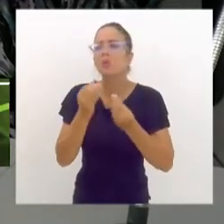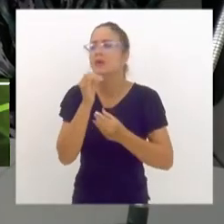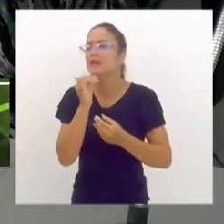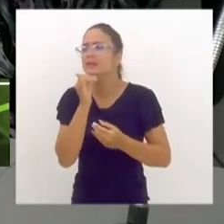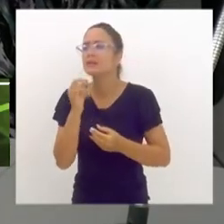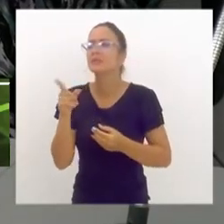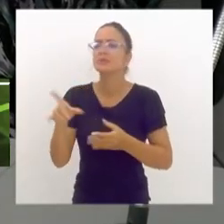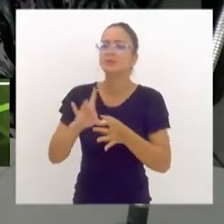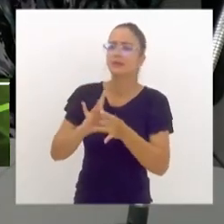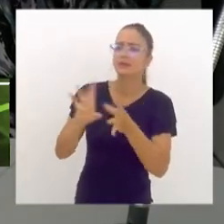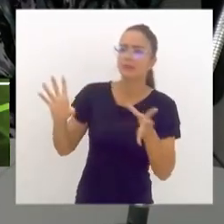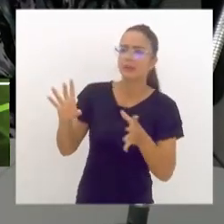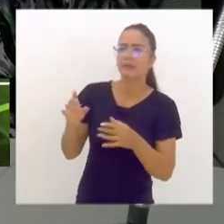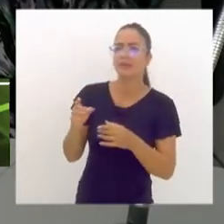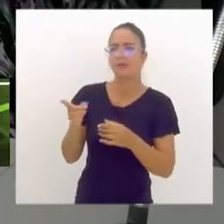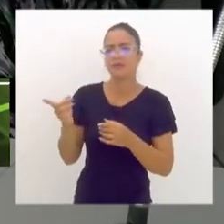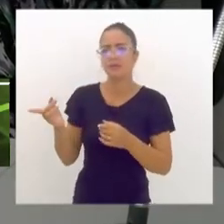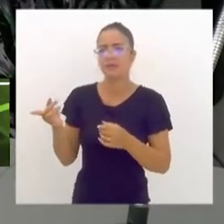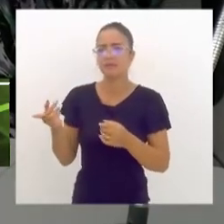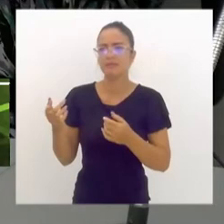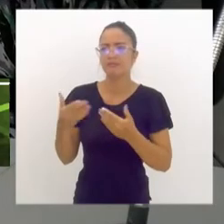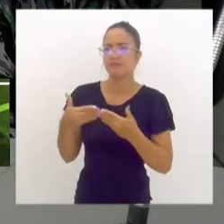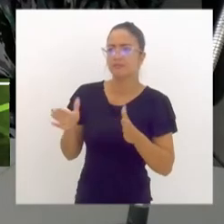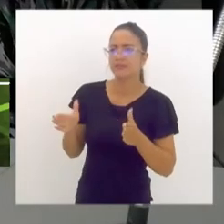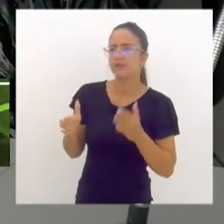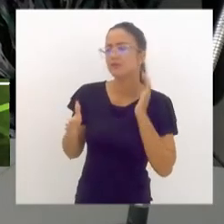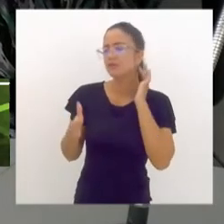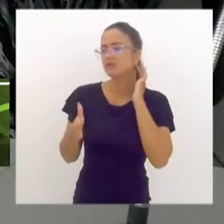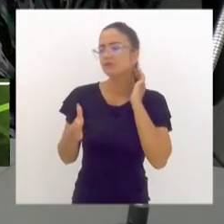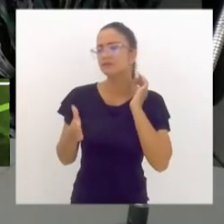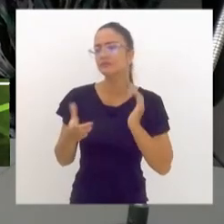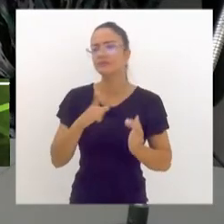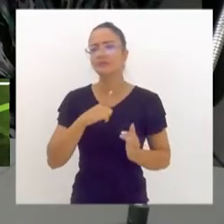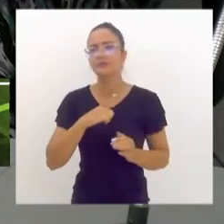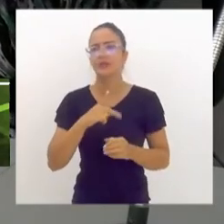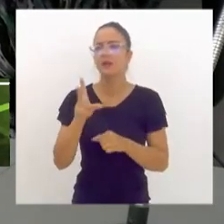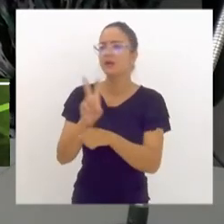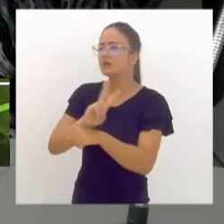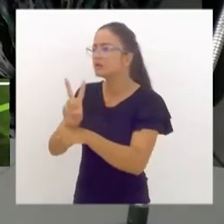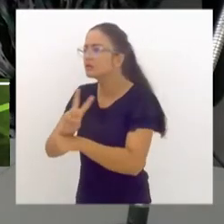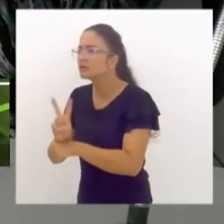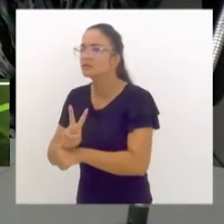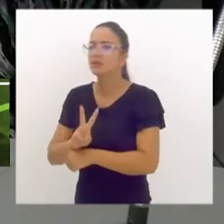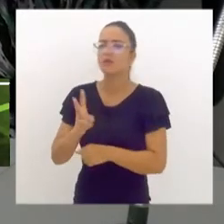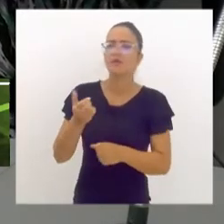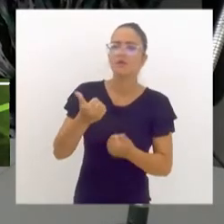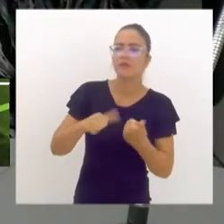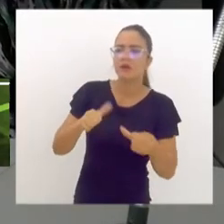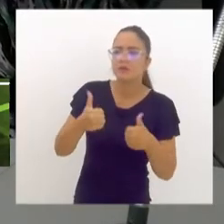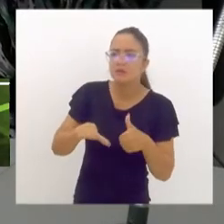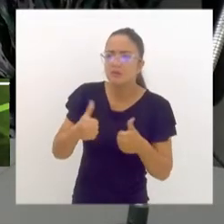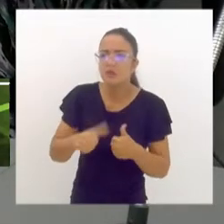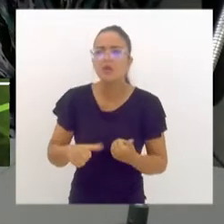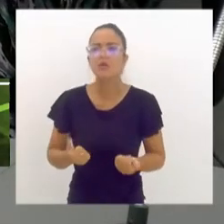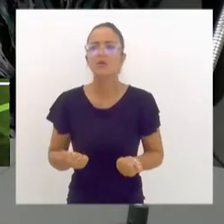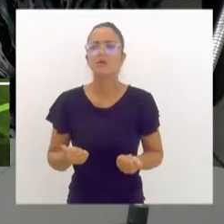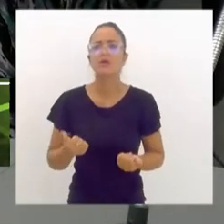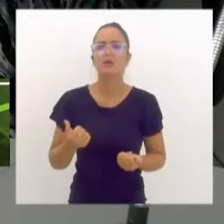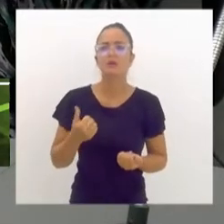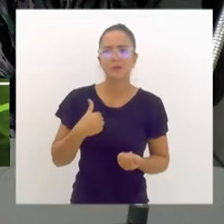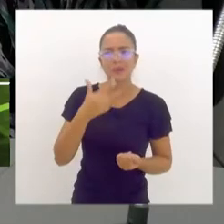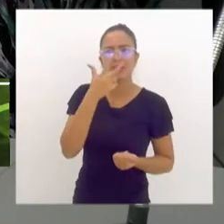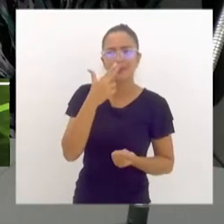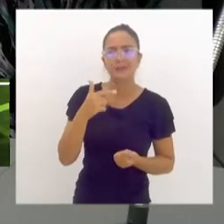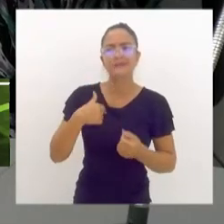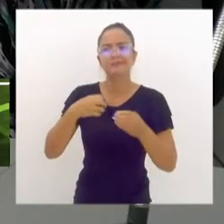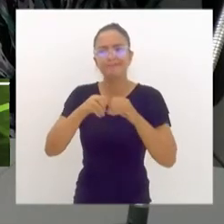de funcionamento. Acho que é bem clara, mas as atividades de supervisão e avaliação acho que ficam bastante prejudicadas,